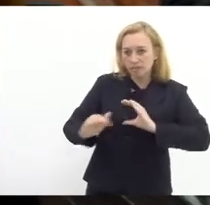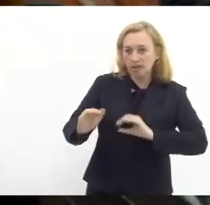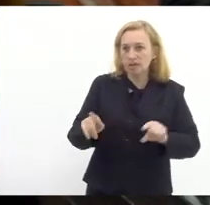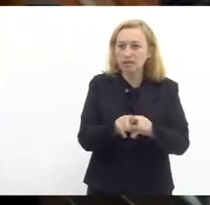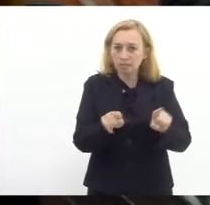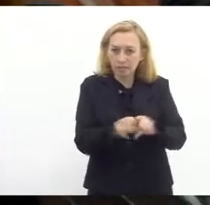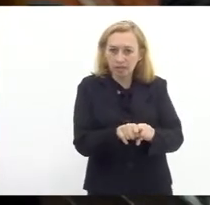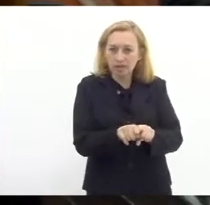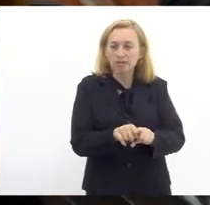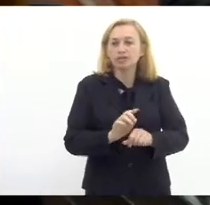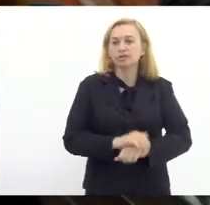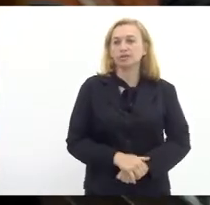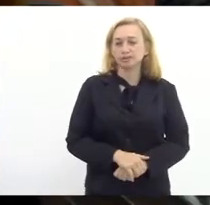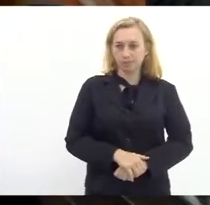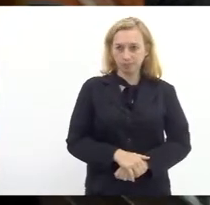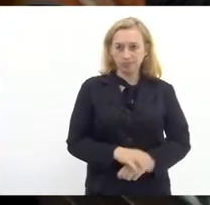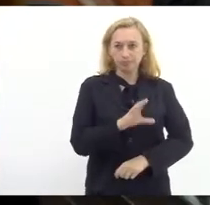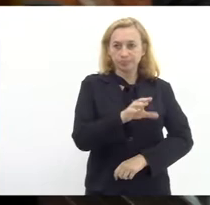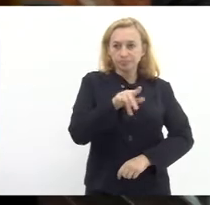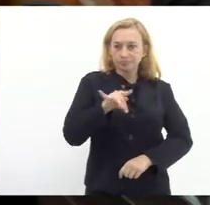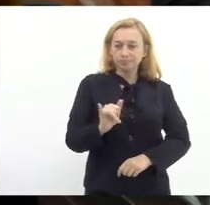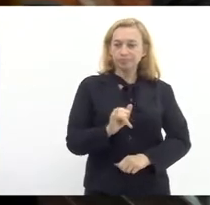plano de fiscalização para essa CPI.